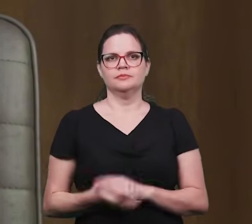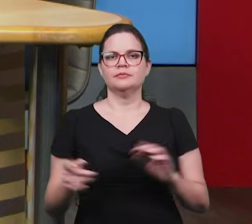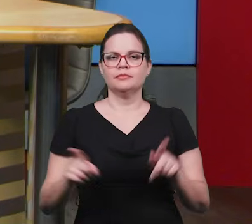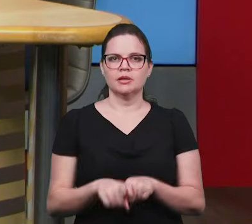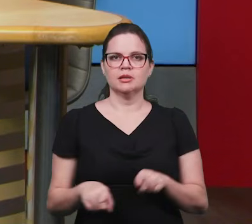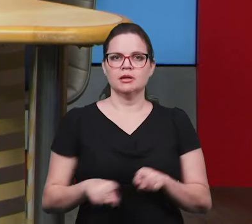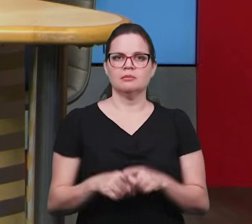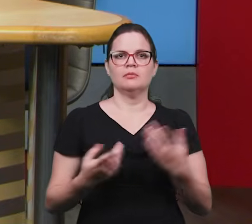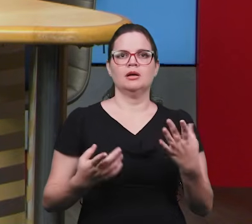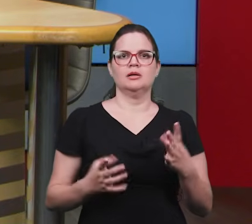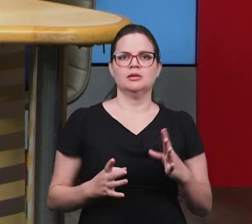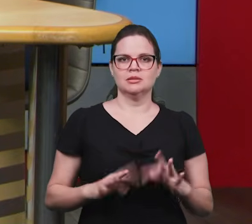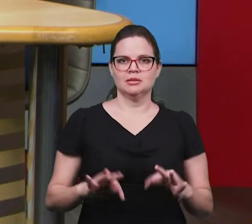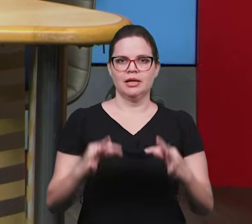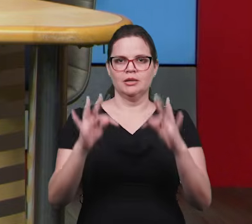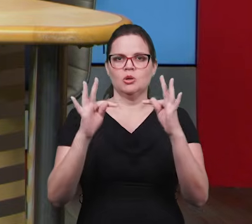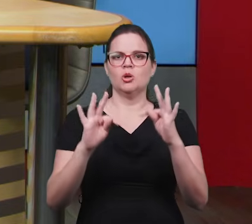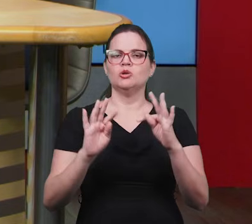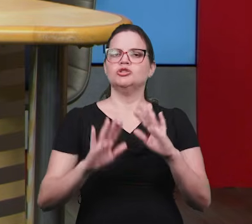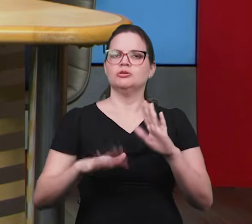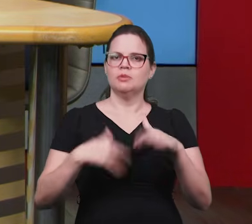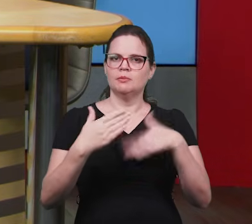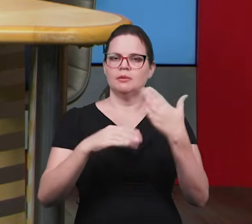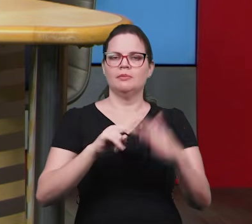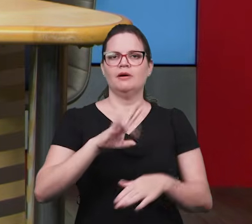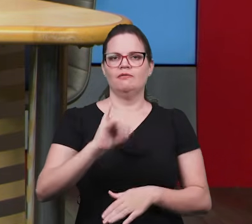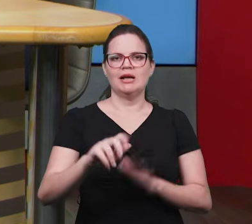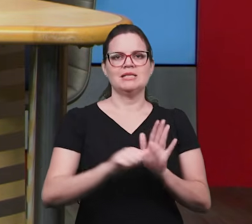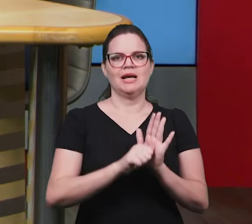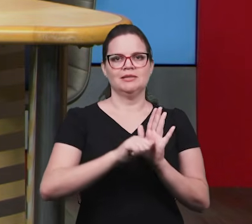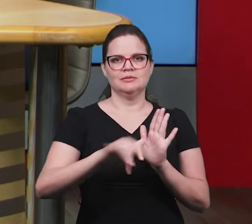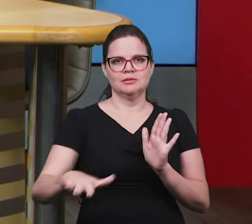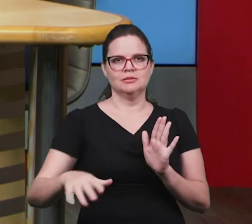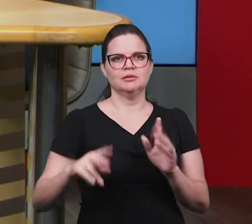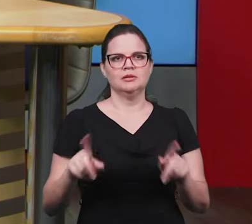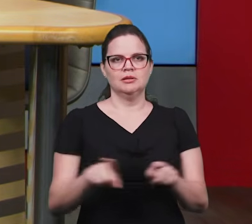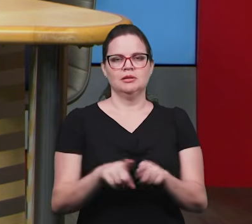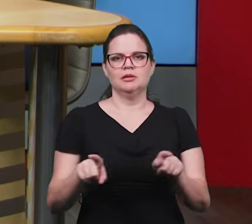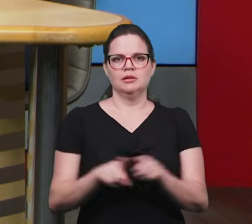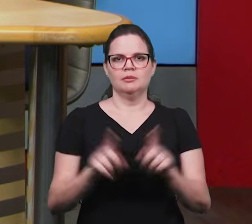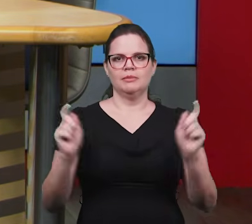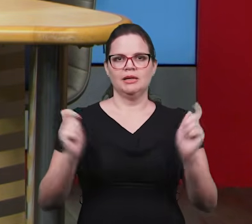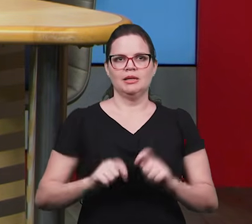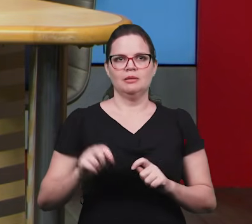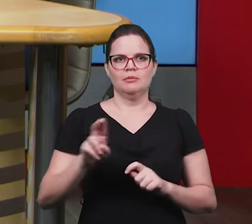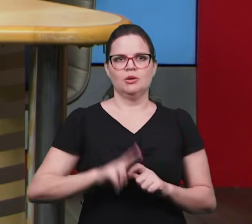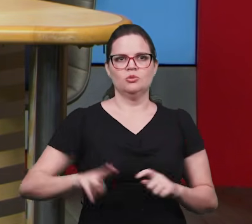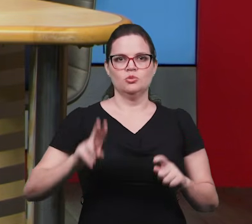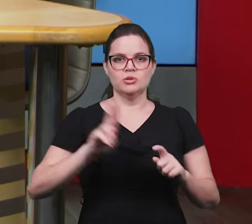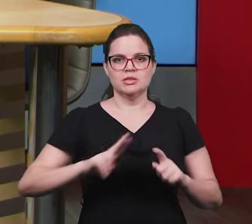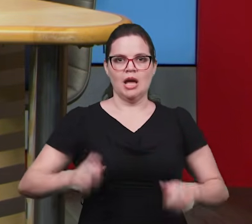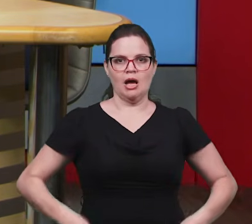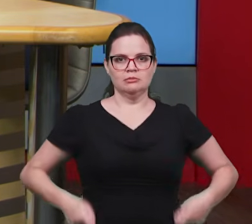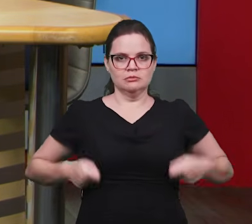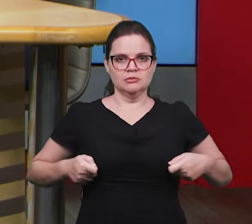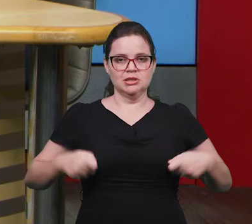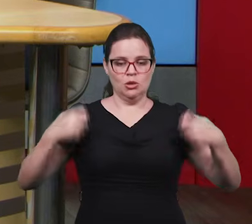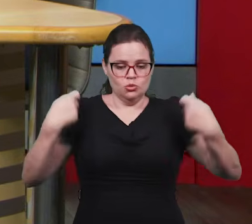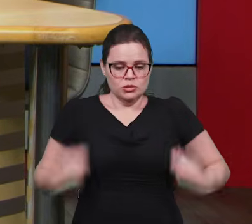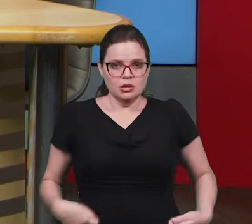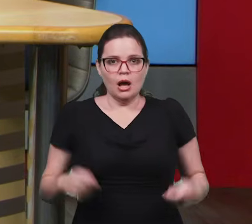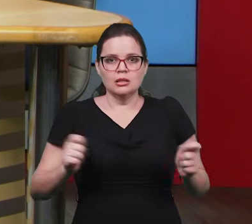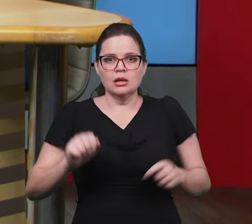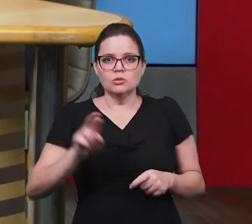cada vez mais as tecnologias vão se tornar tecnologias assistivas e que a gente chama de tecnologias vestíveis, que é aquela tecnologia que você usa no dia a